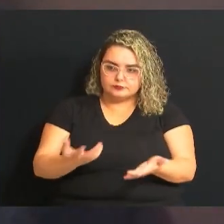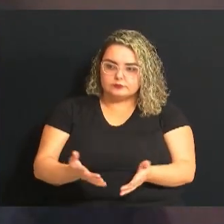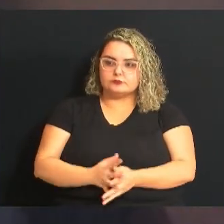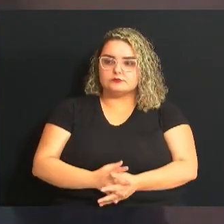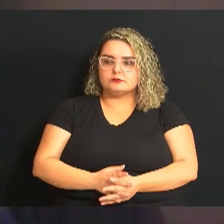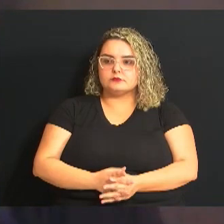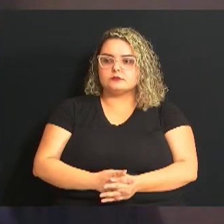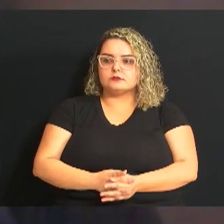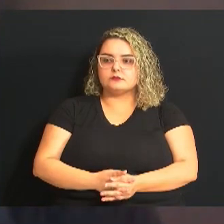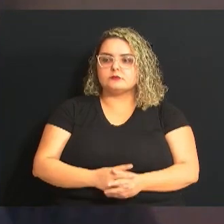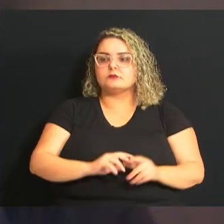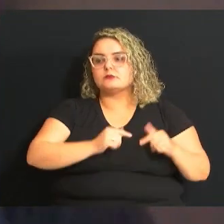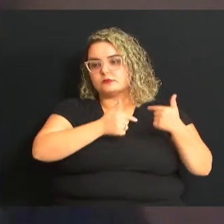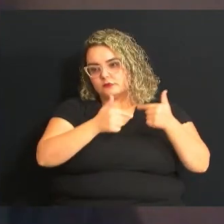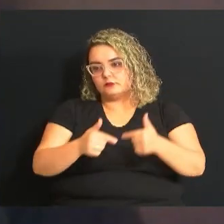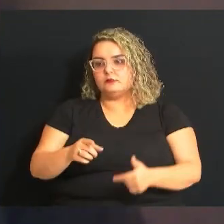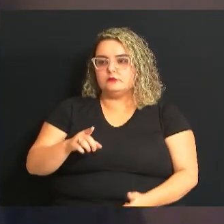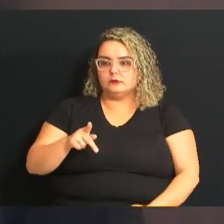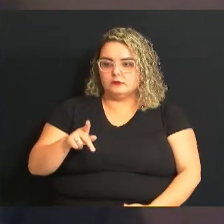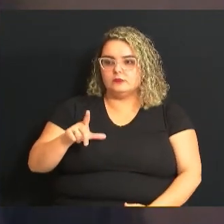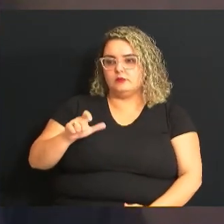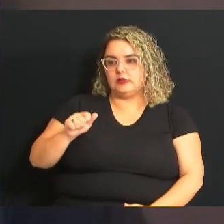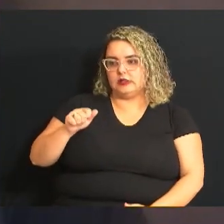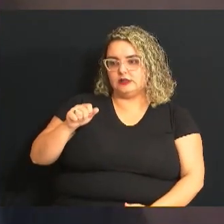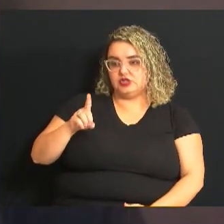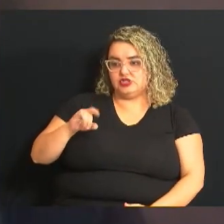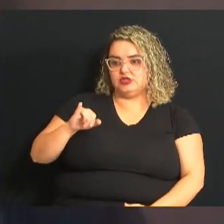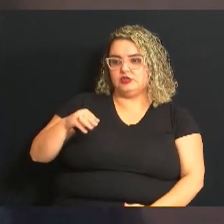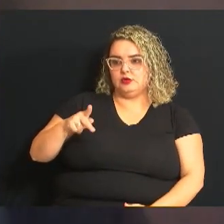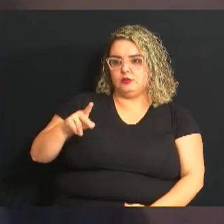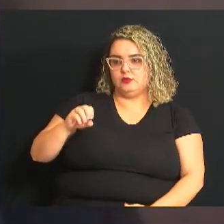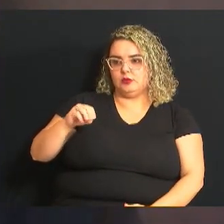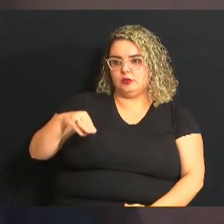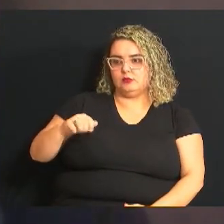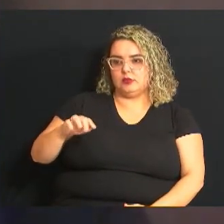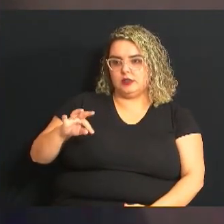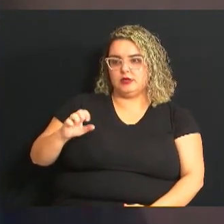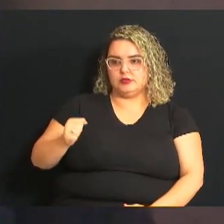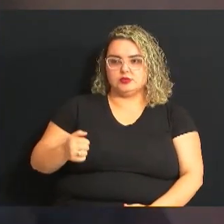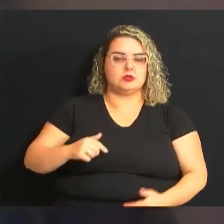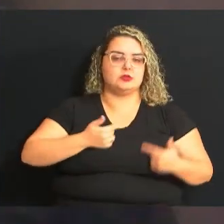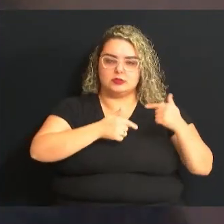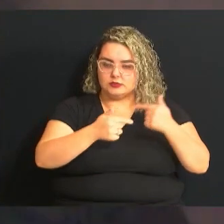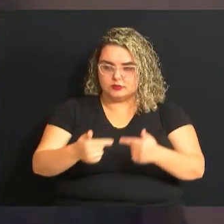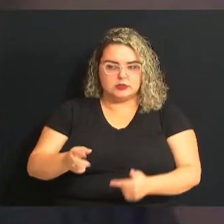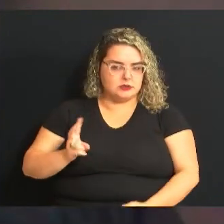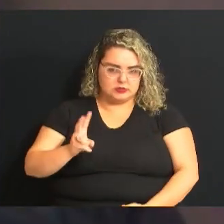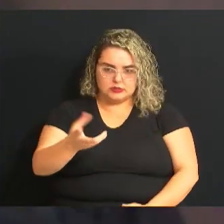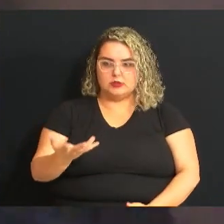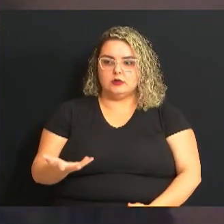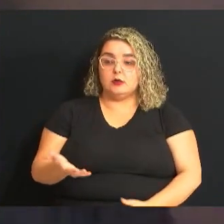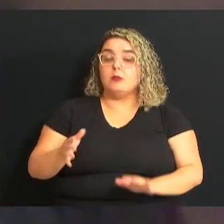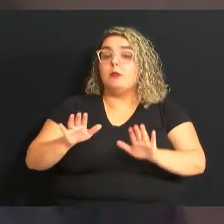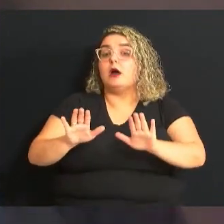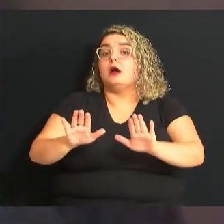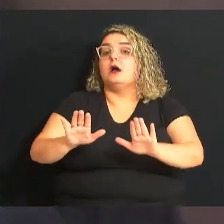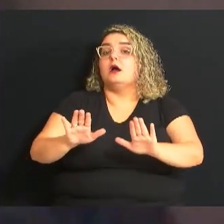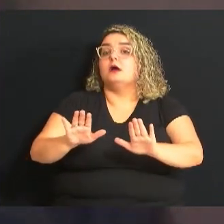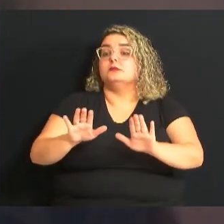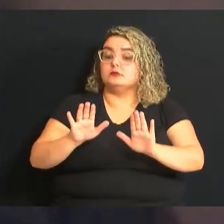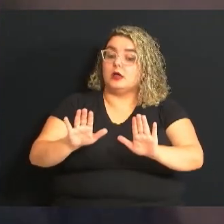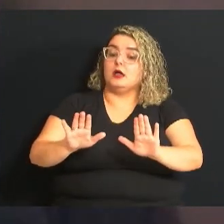cuida do corredor, que para não deixar ter barulho, para ter a aula bem dada, acho que vamos